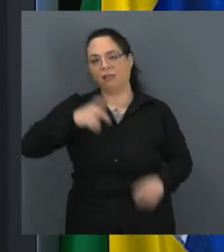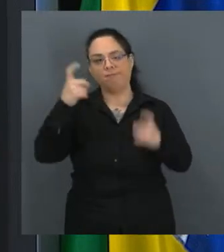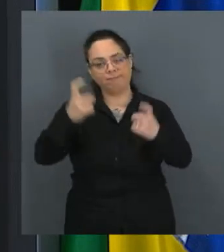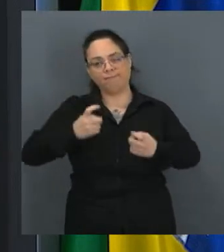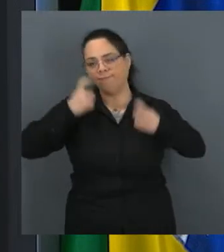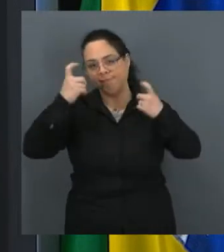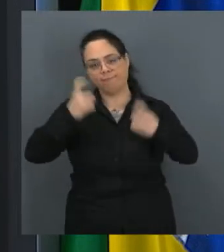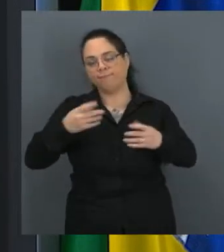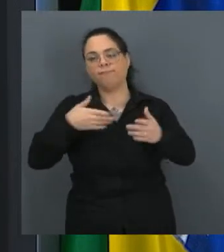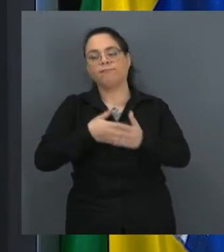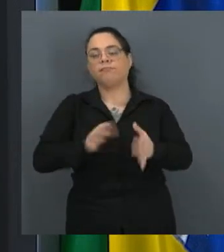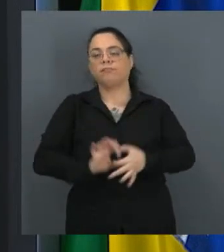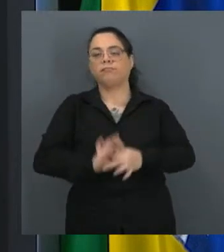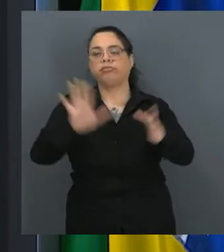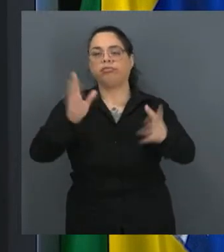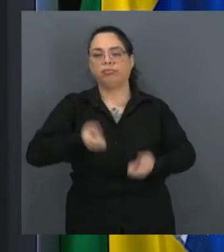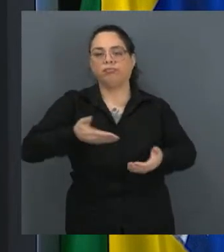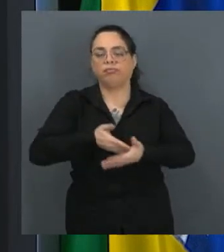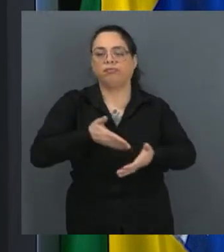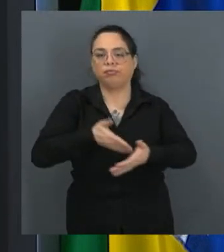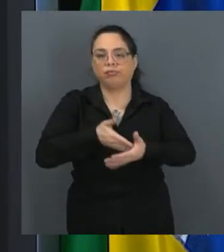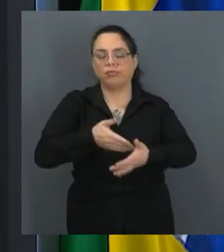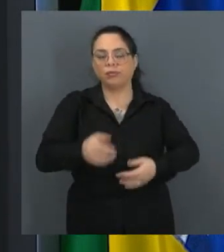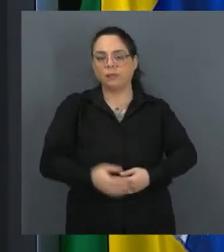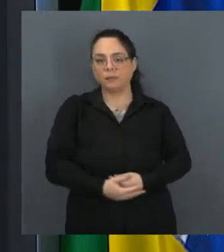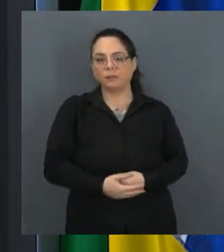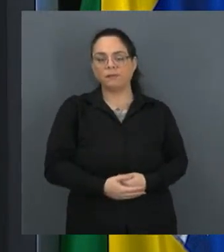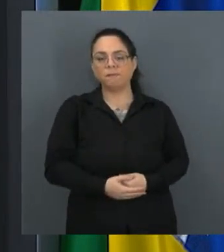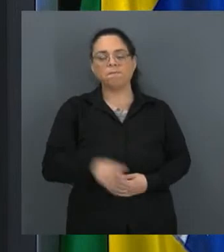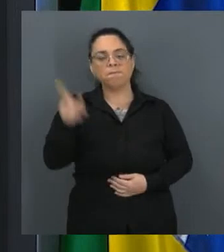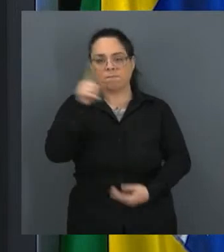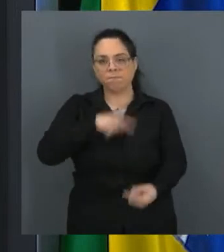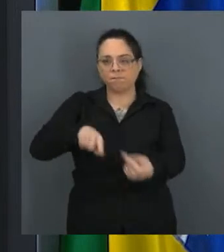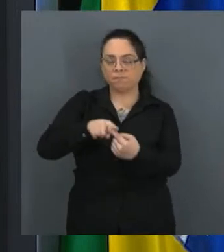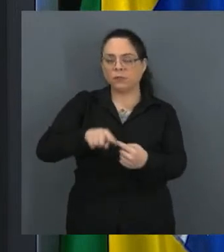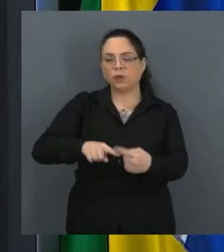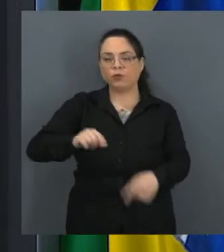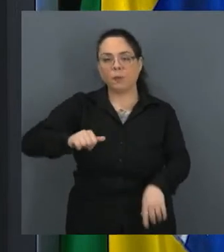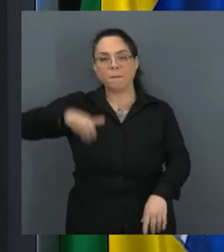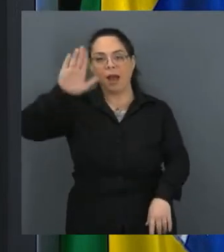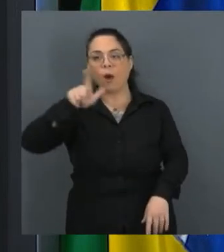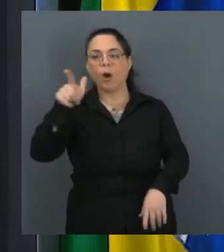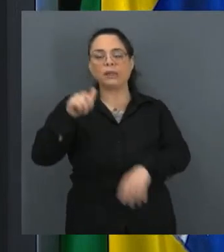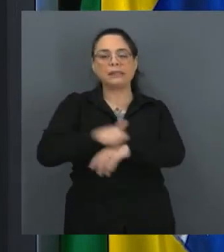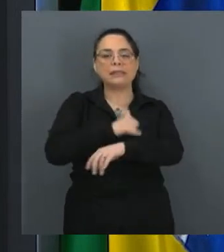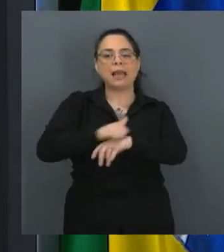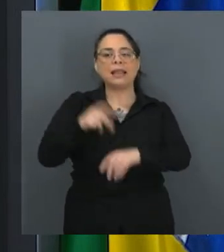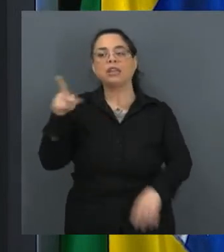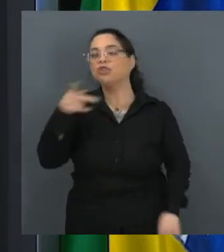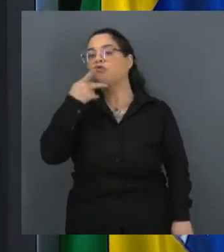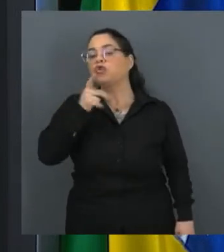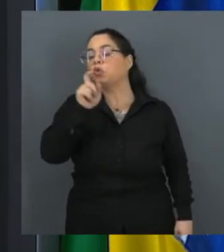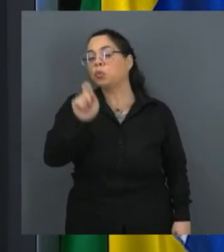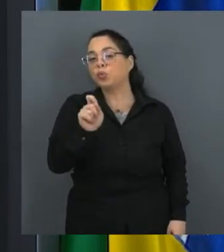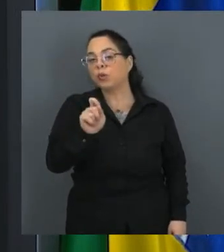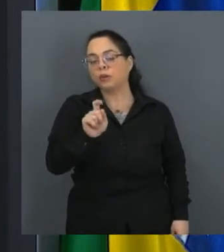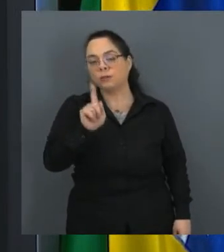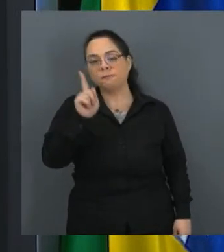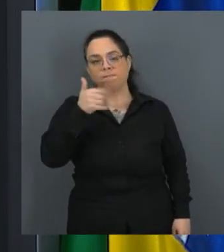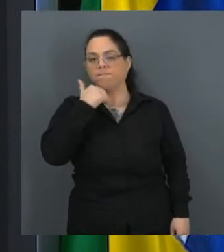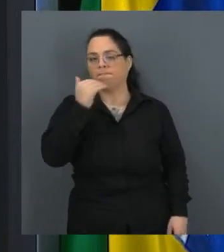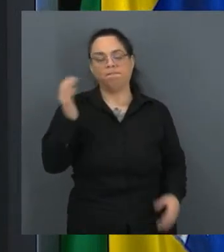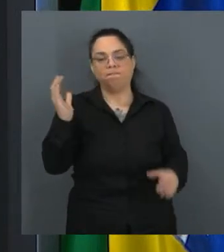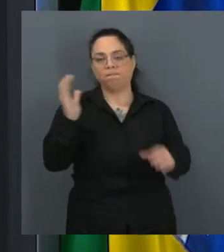cerceamento da liberdade de expressão. Um dos objetivos mais importantes dessa estratégia não foi